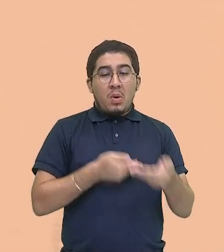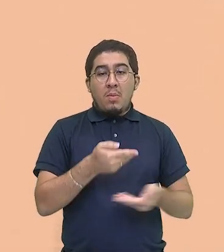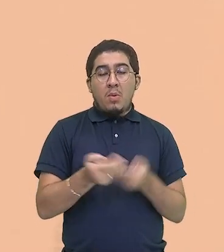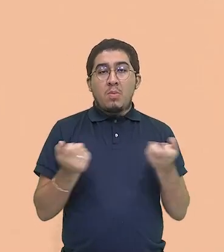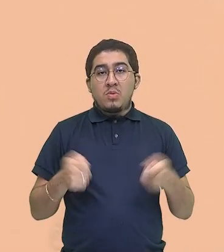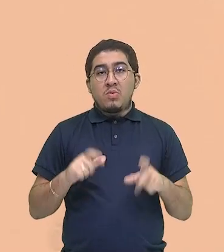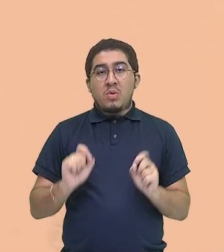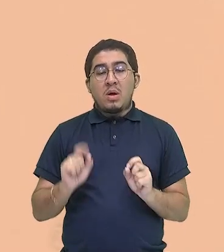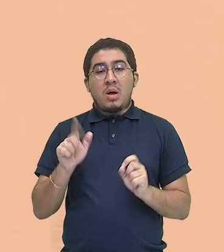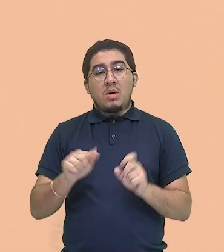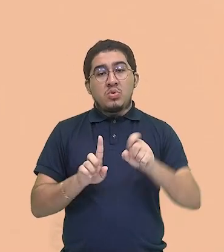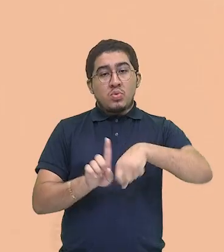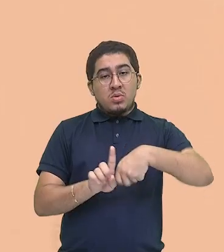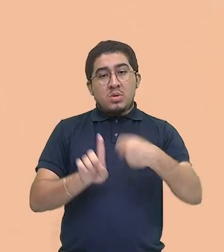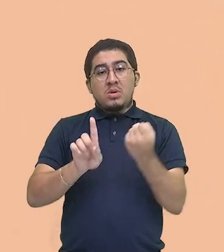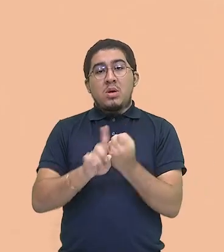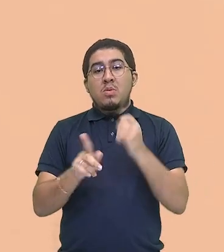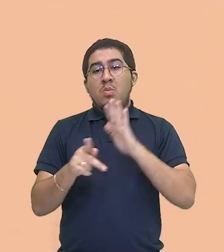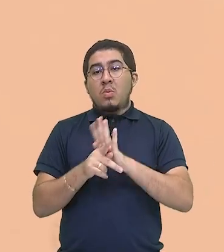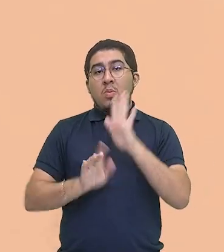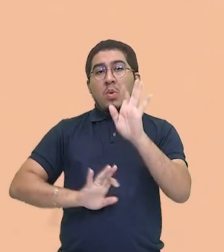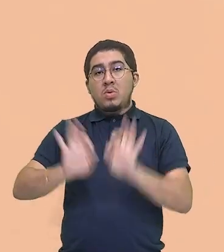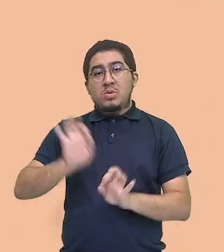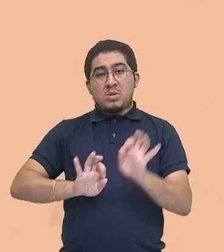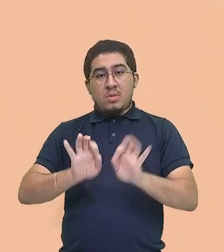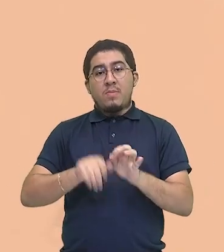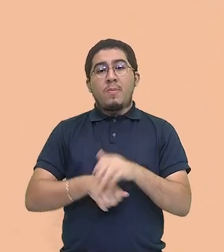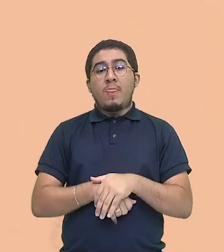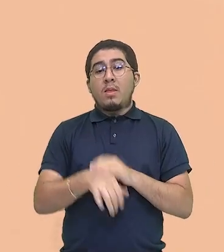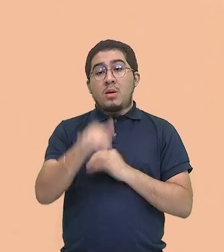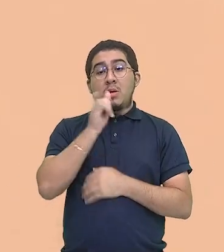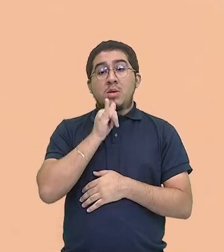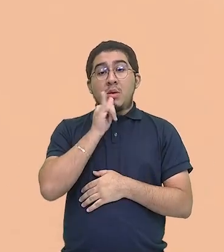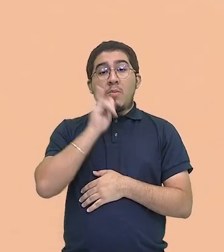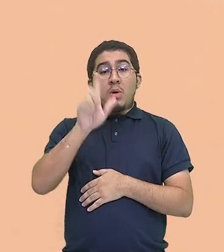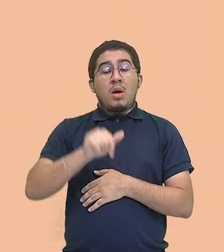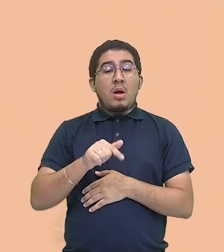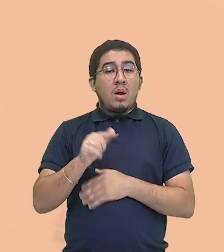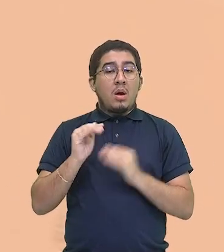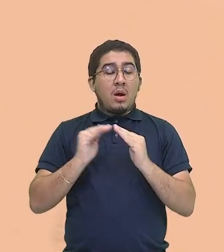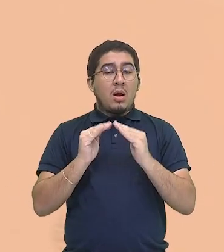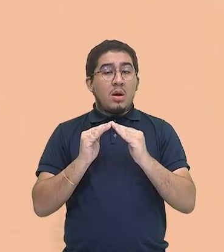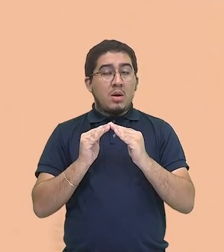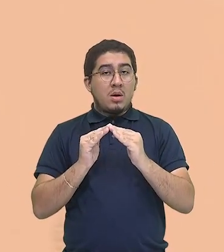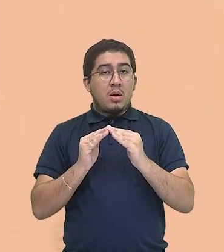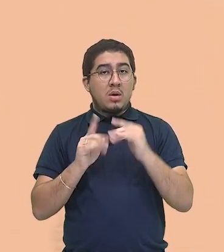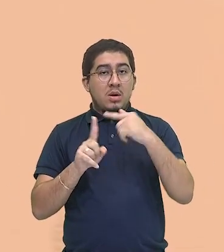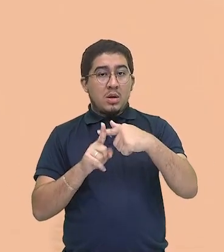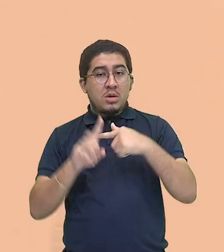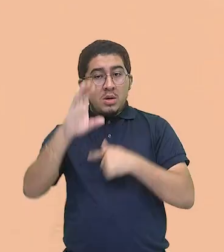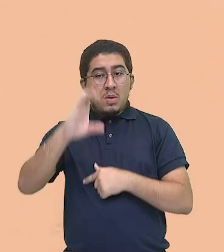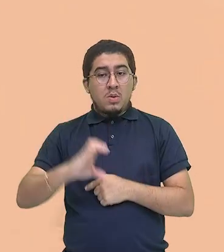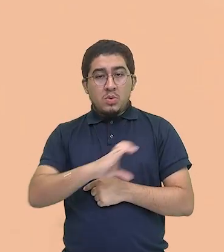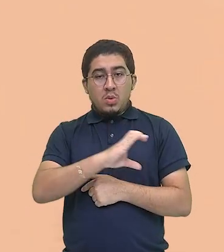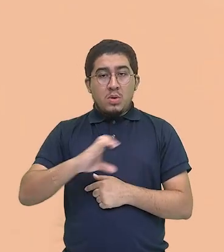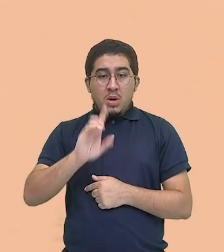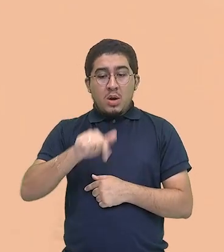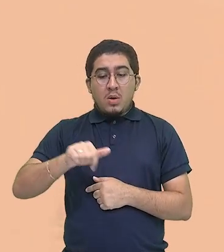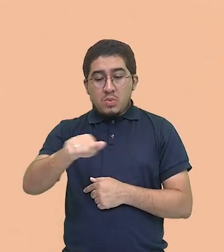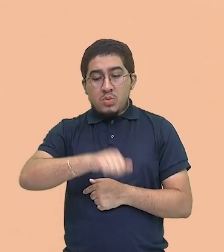que a sociedade civil se organize. Por exemplo, a Igreja Católica é uma